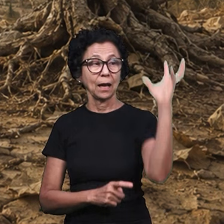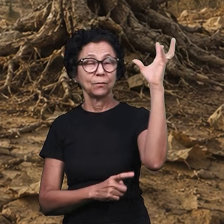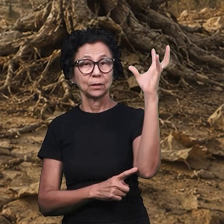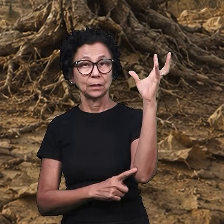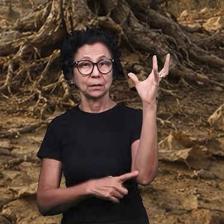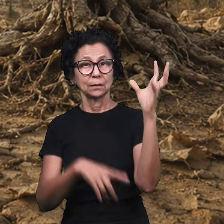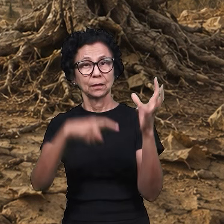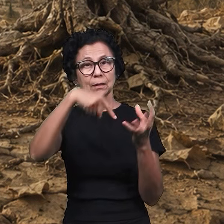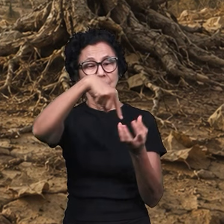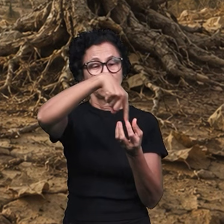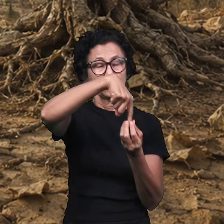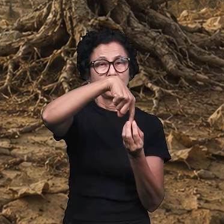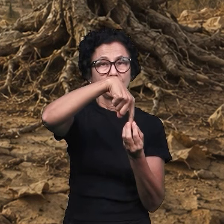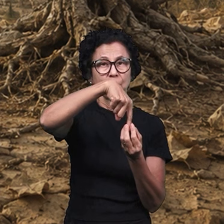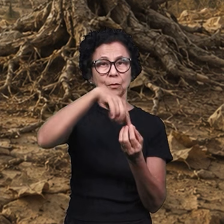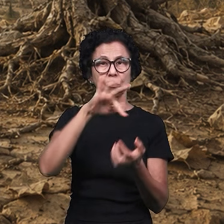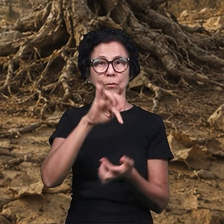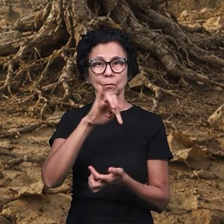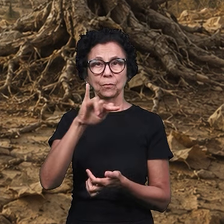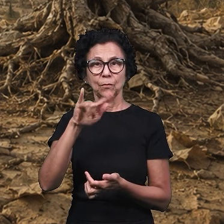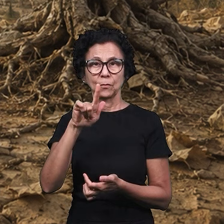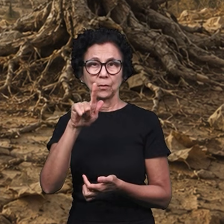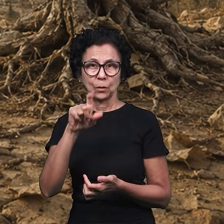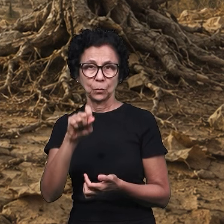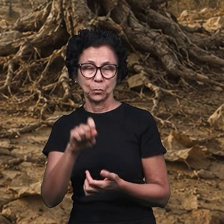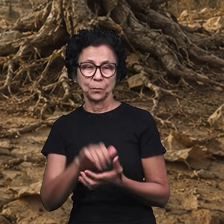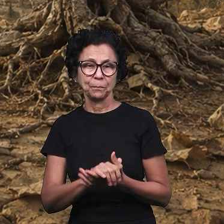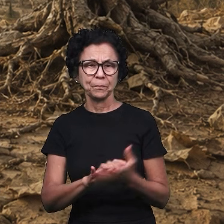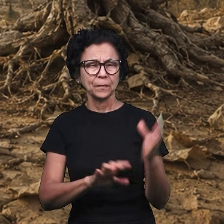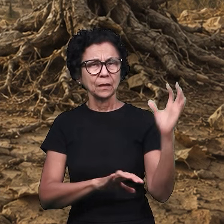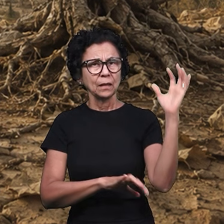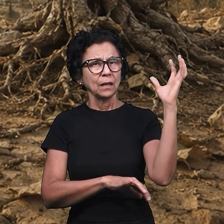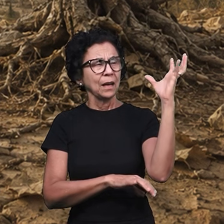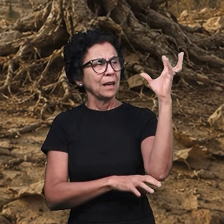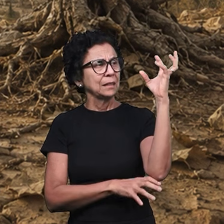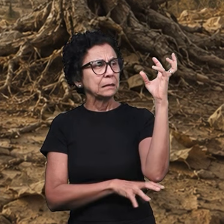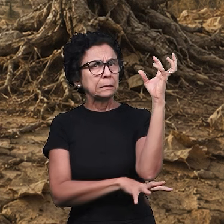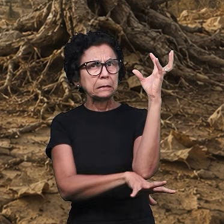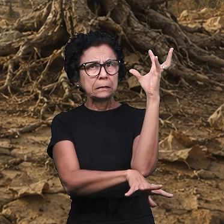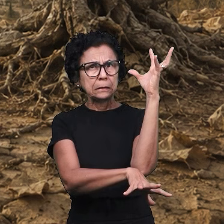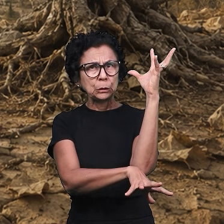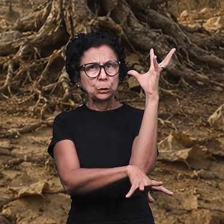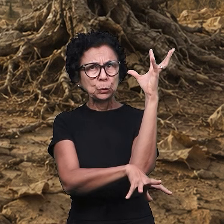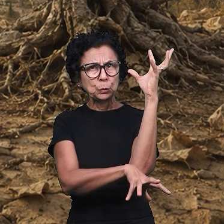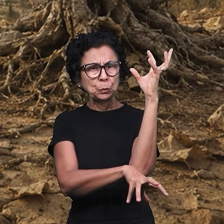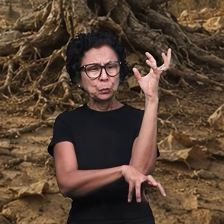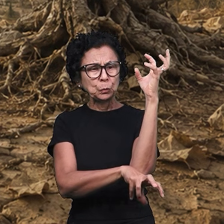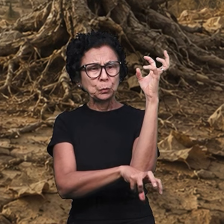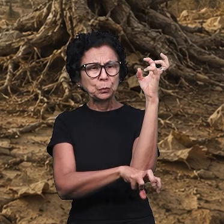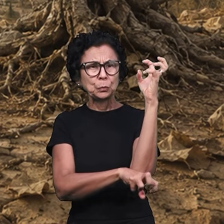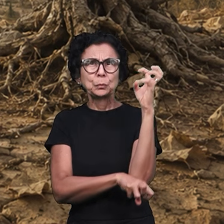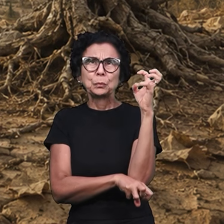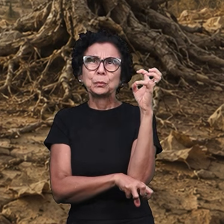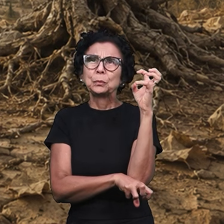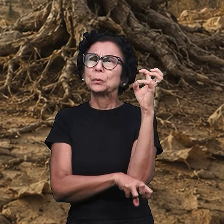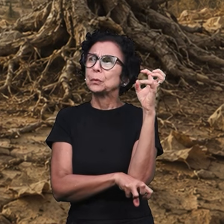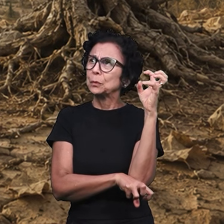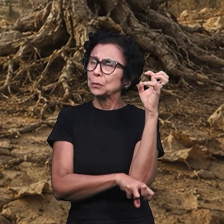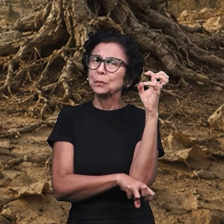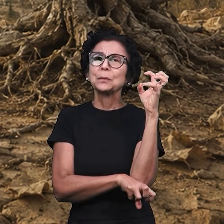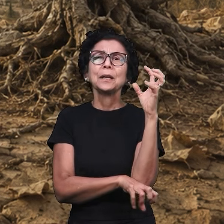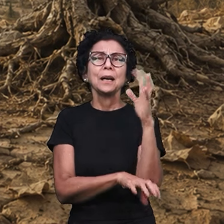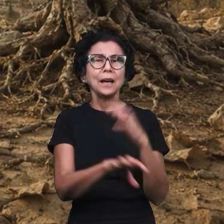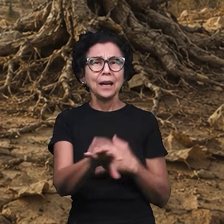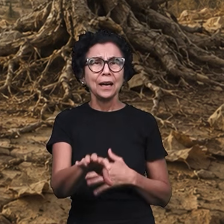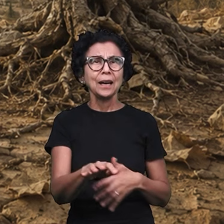Sim. Porque o que acontece, né? Marcos 11:20 diz assim: a figueira secou desde a raiz. E Pedro